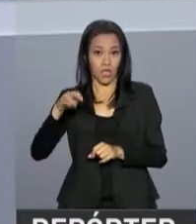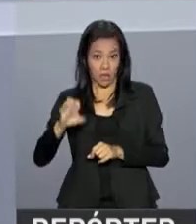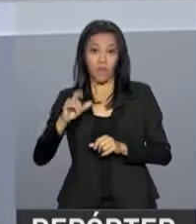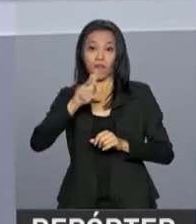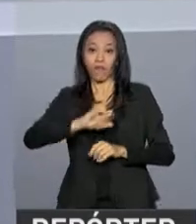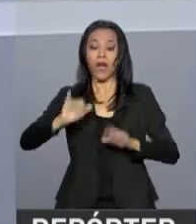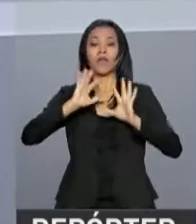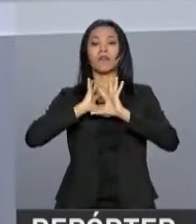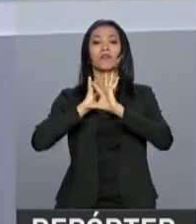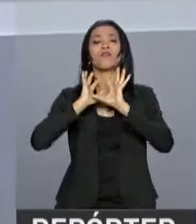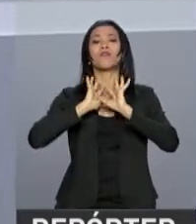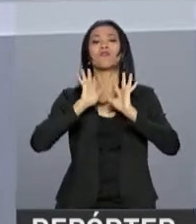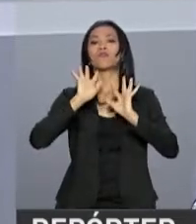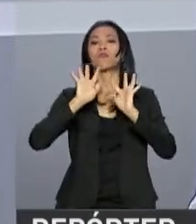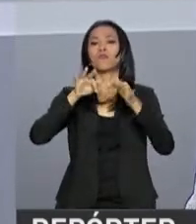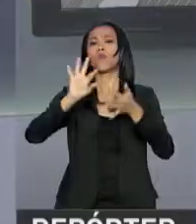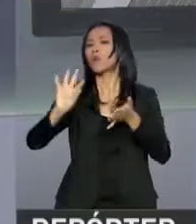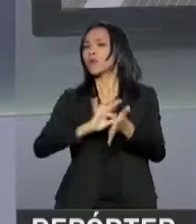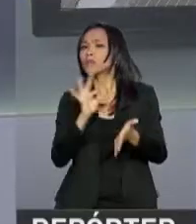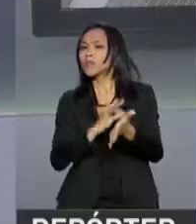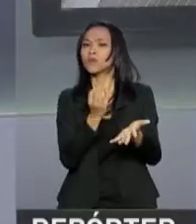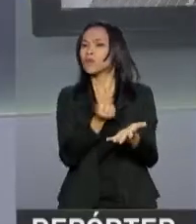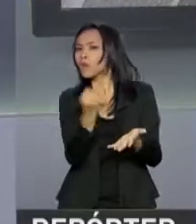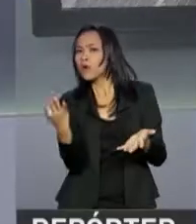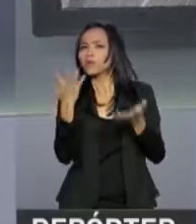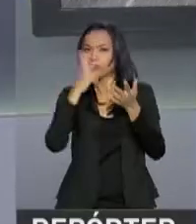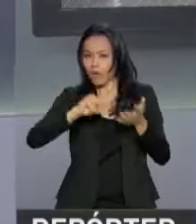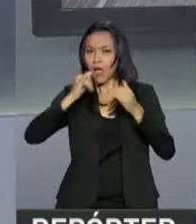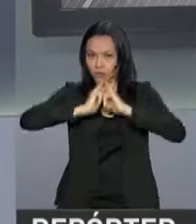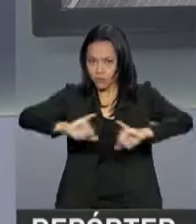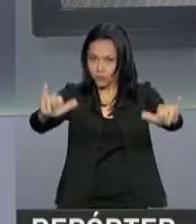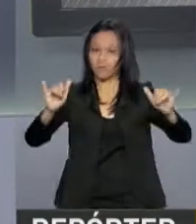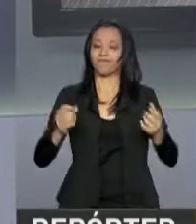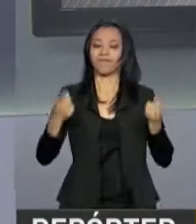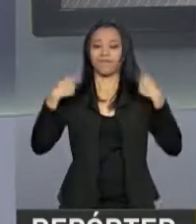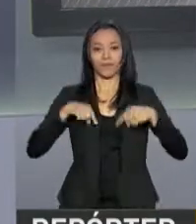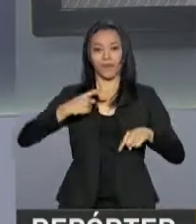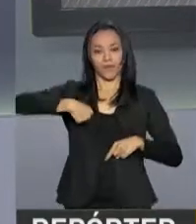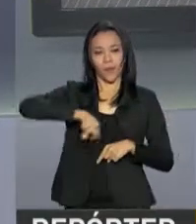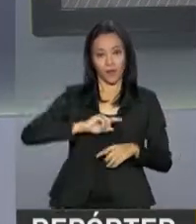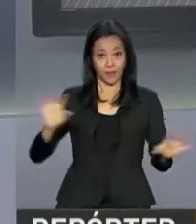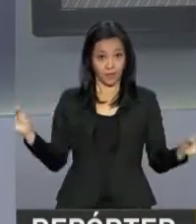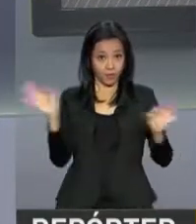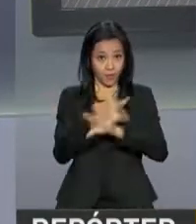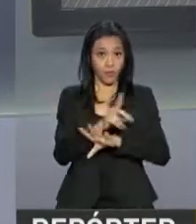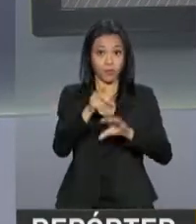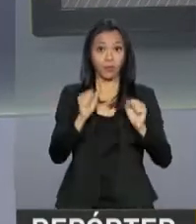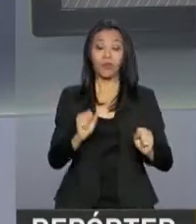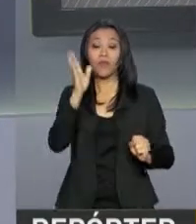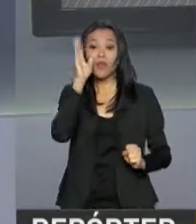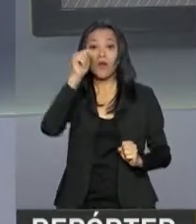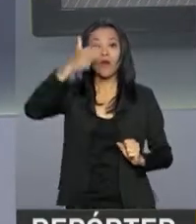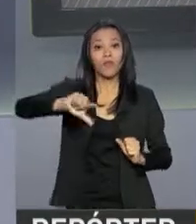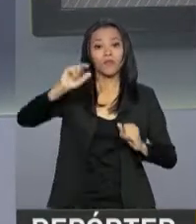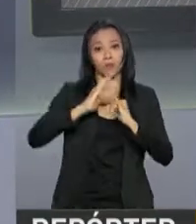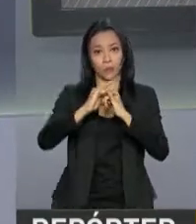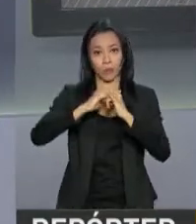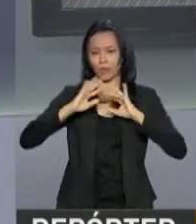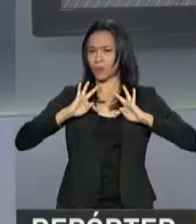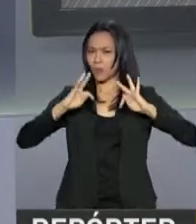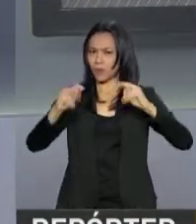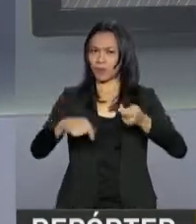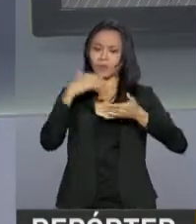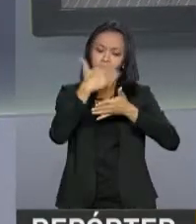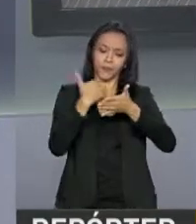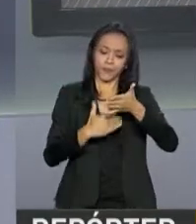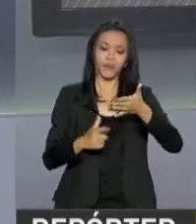eo perfil dos participantes nós ficamos por aqui você pode rever as reportagens no youtube e toda a nossa programação também